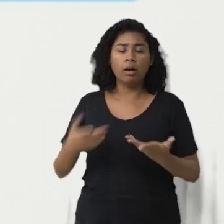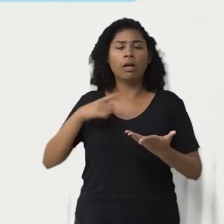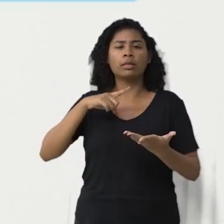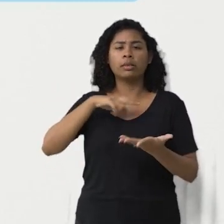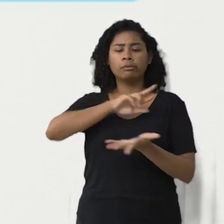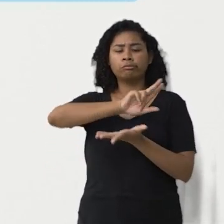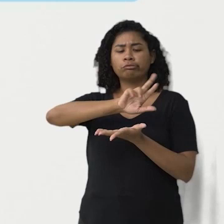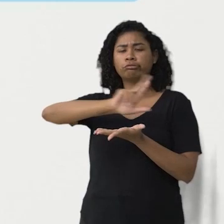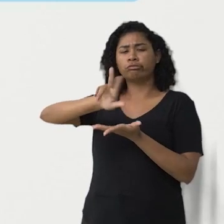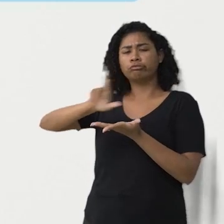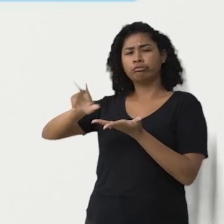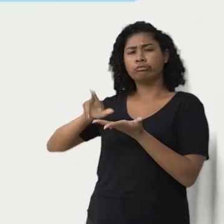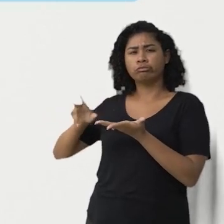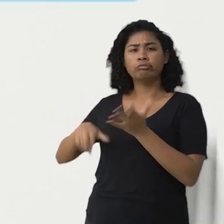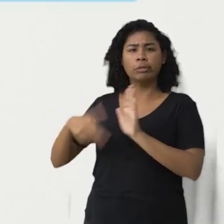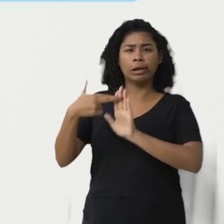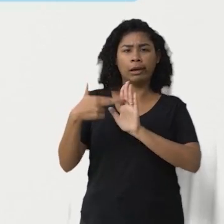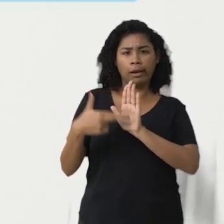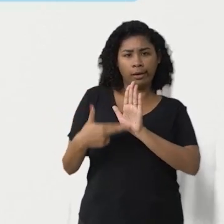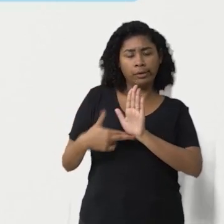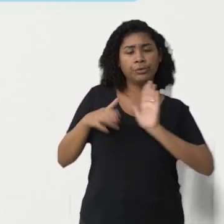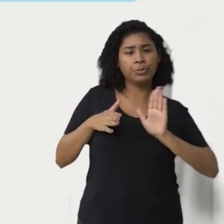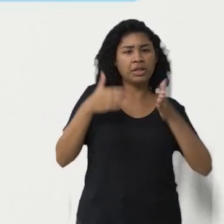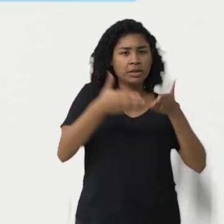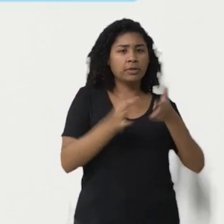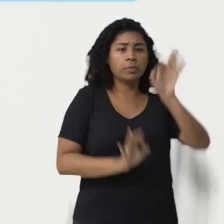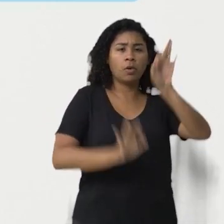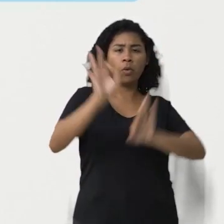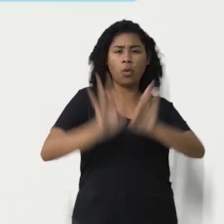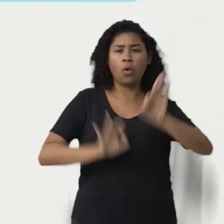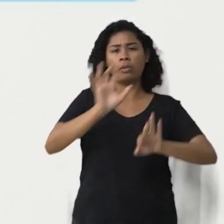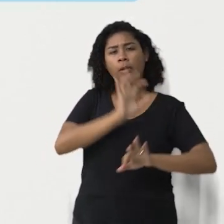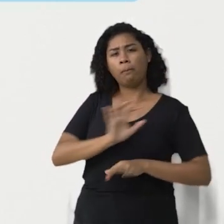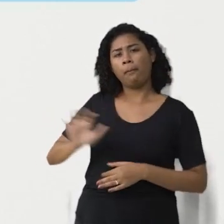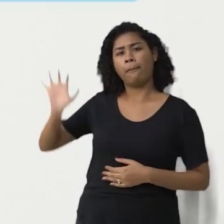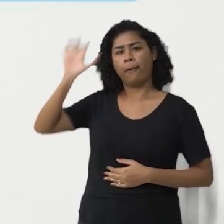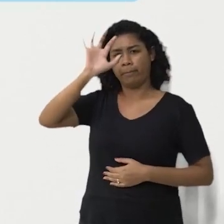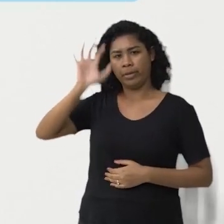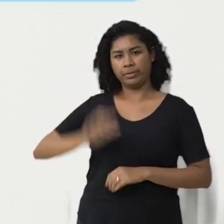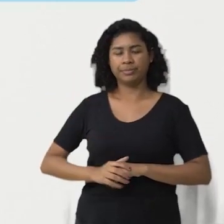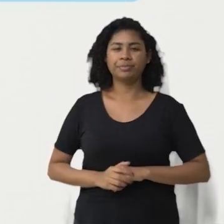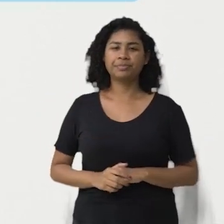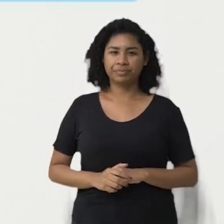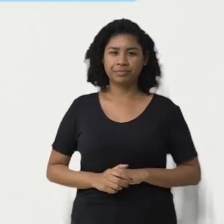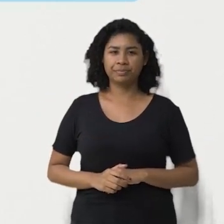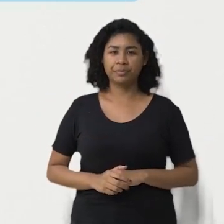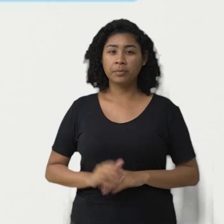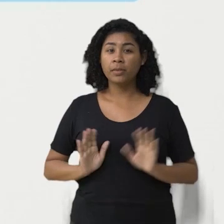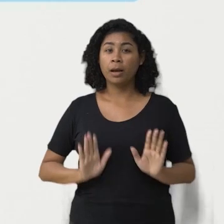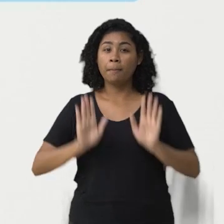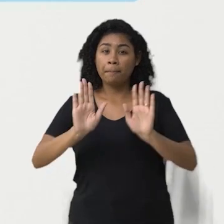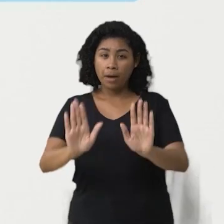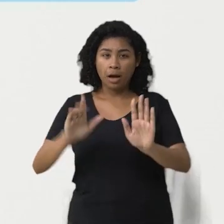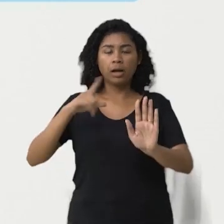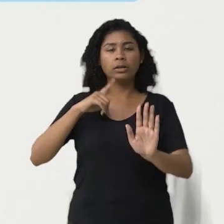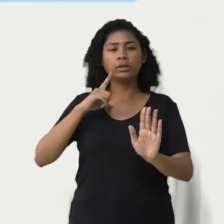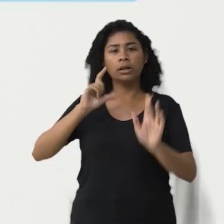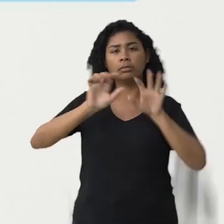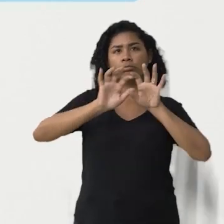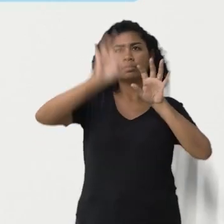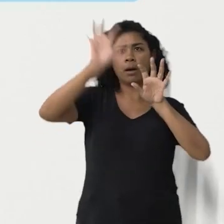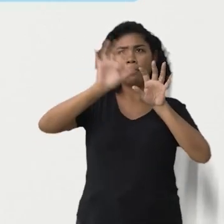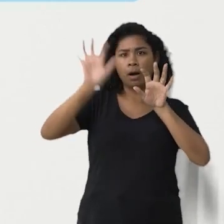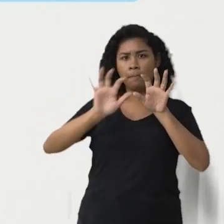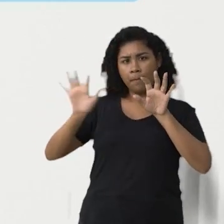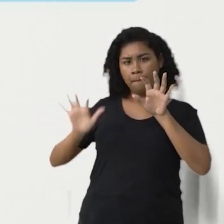aí critérios específicos para ocorrer esse processo de regionalização. Mas, além de